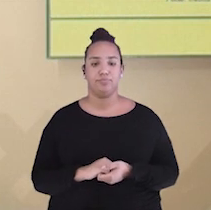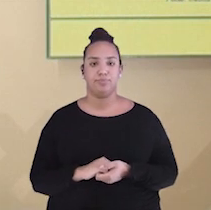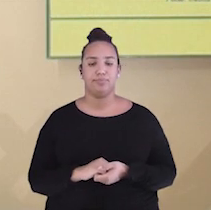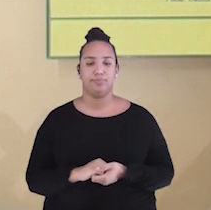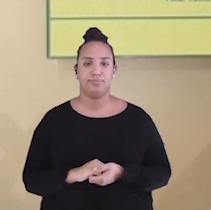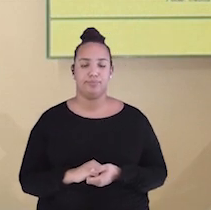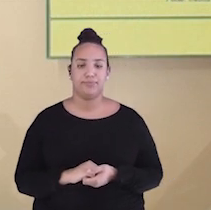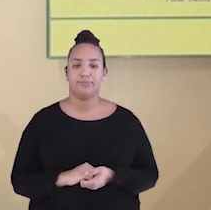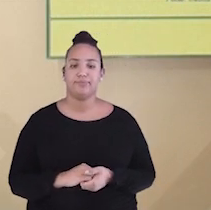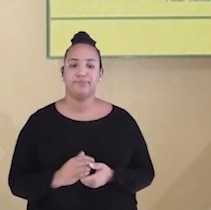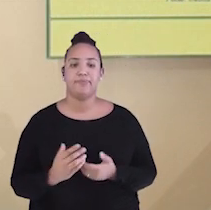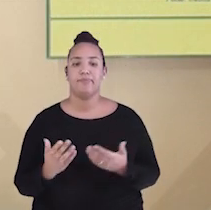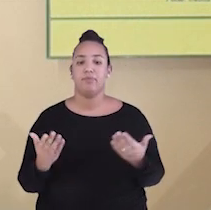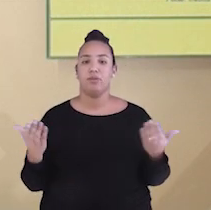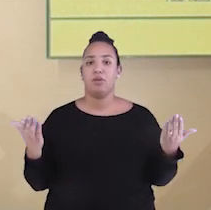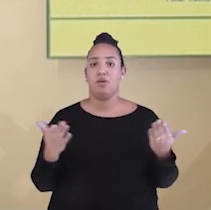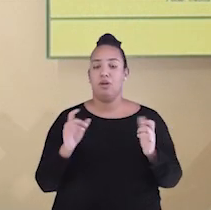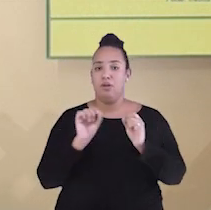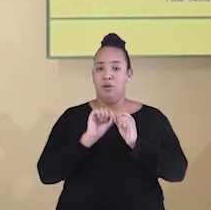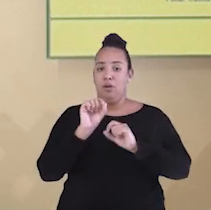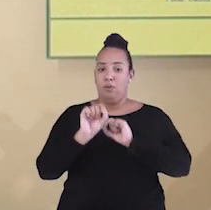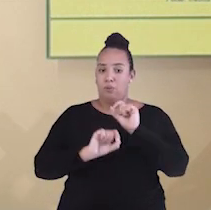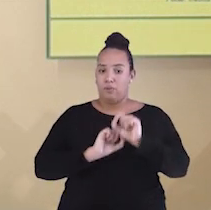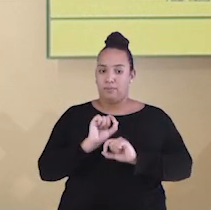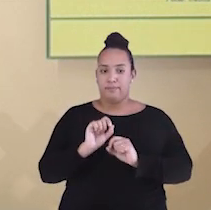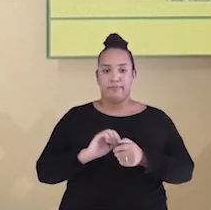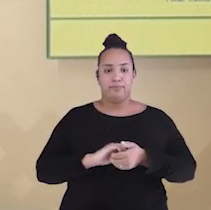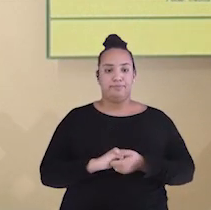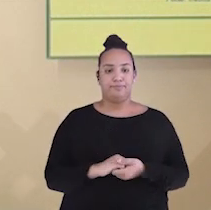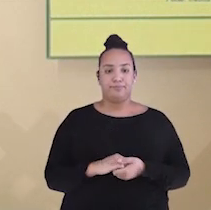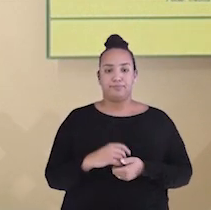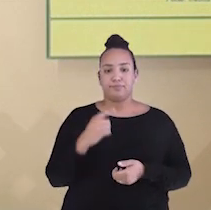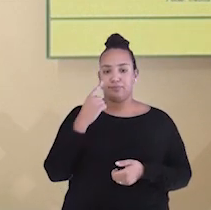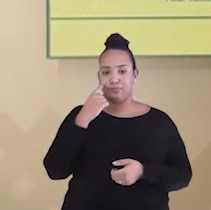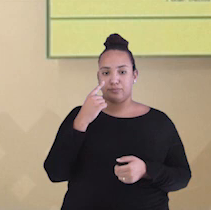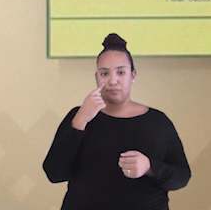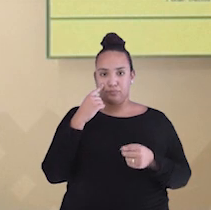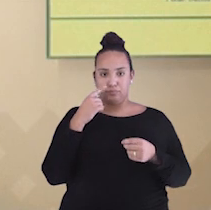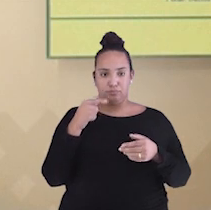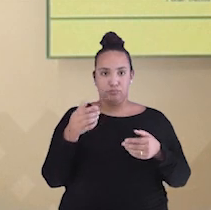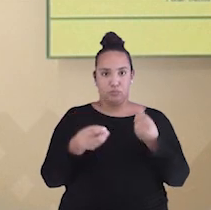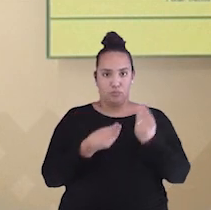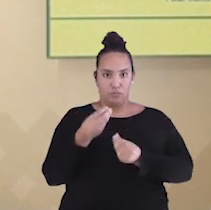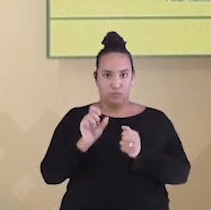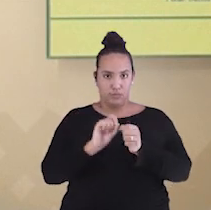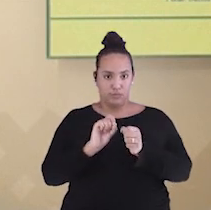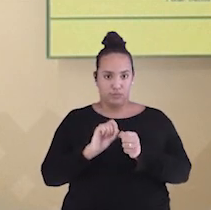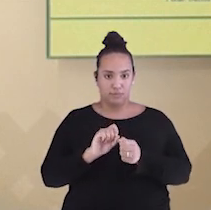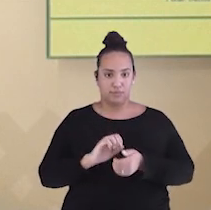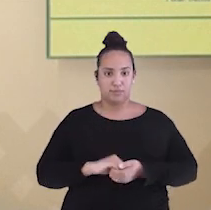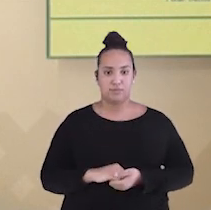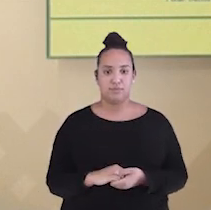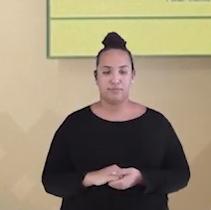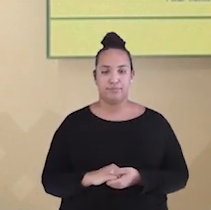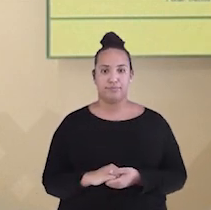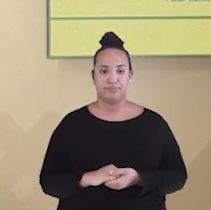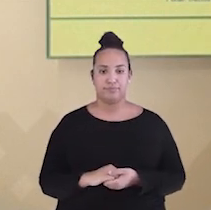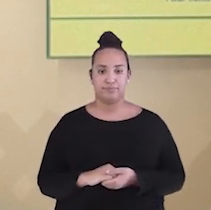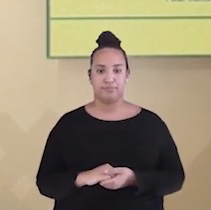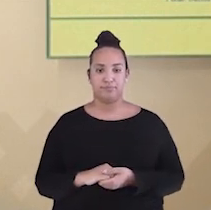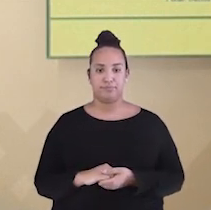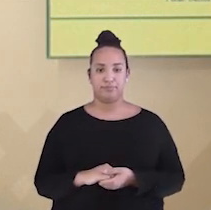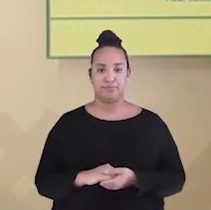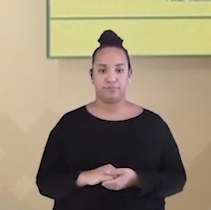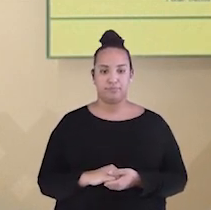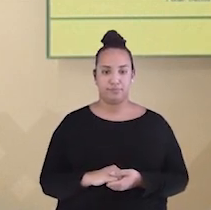os pés, tá? E aí a gente vai pegar esse tecido, vai passar aqui por trás, ó, desse primeiro tecido